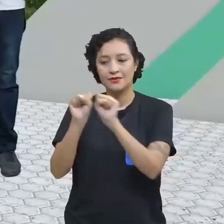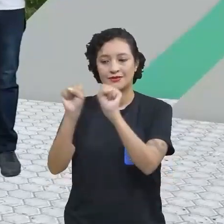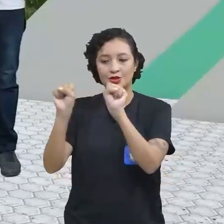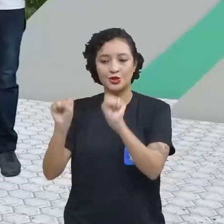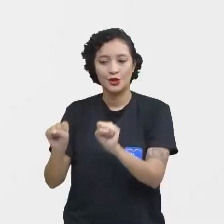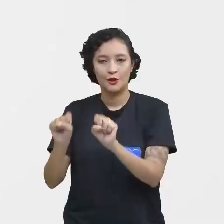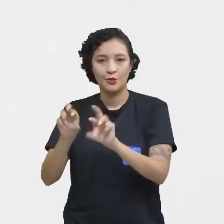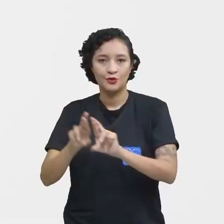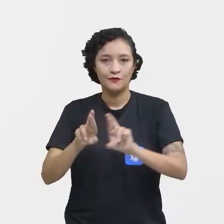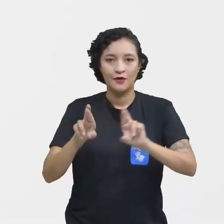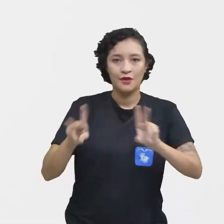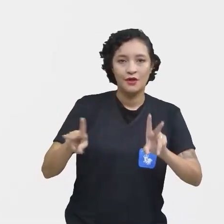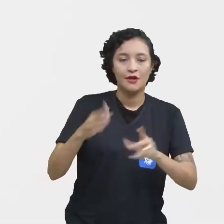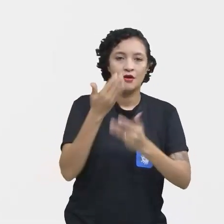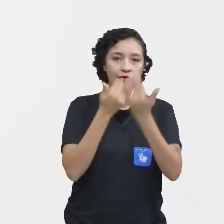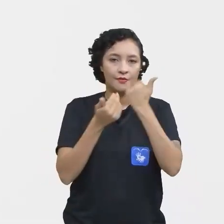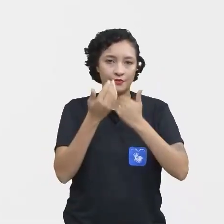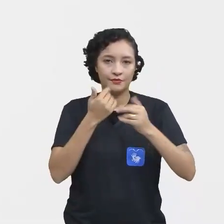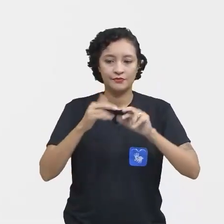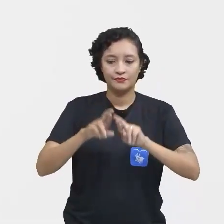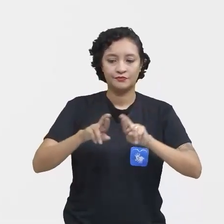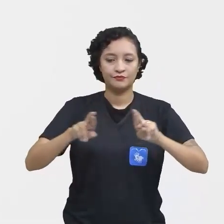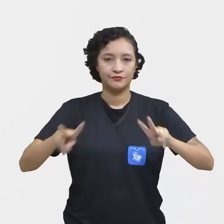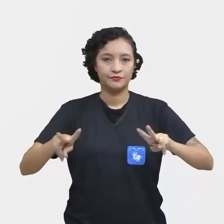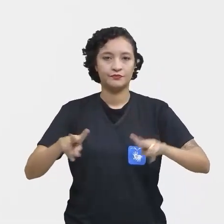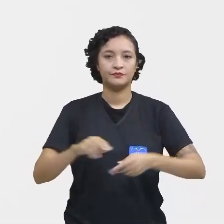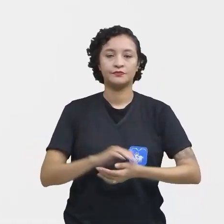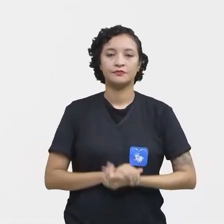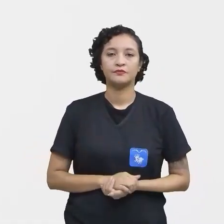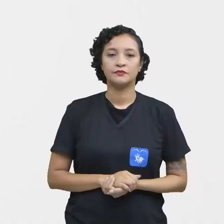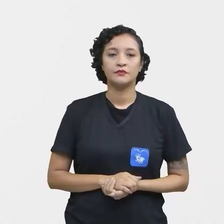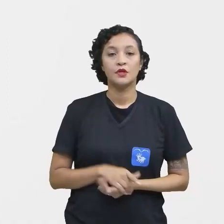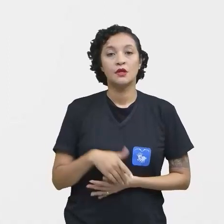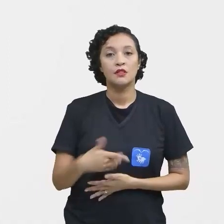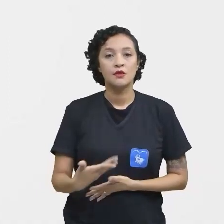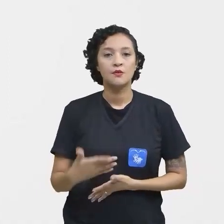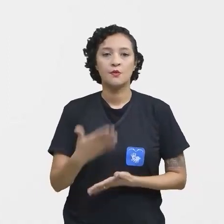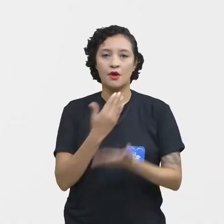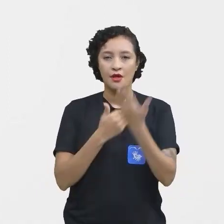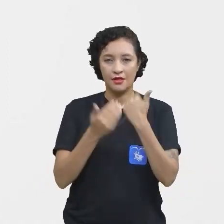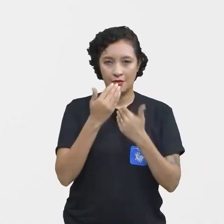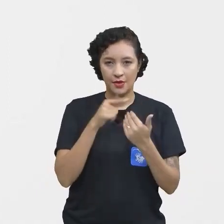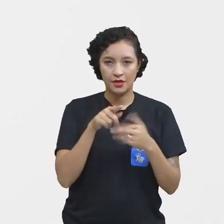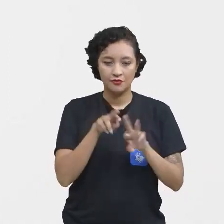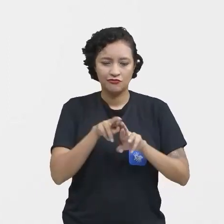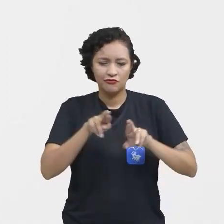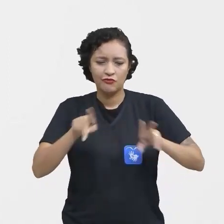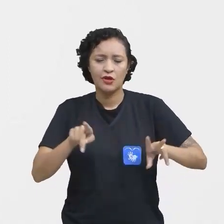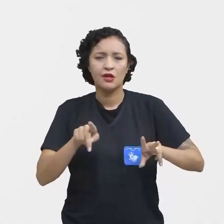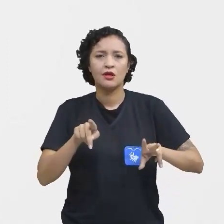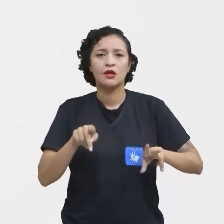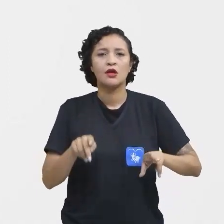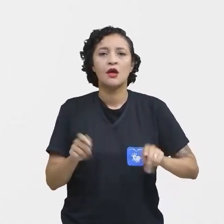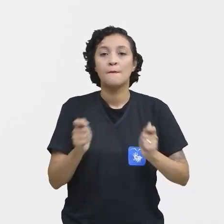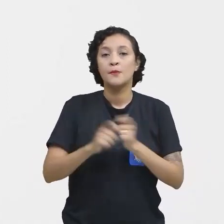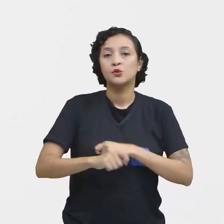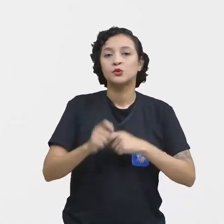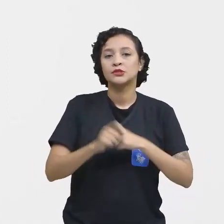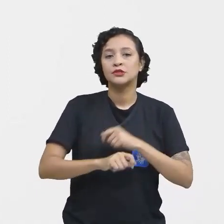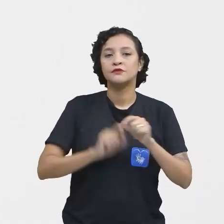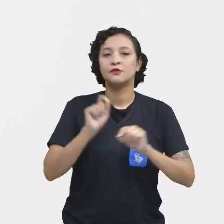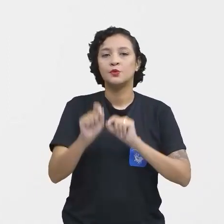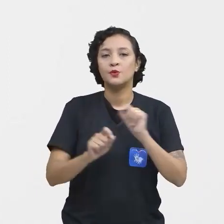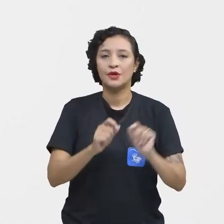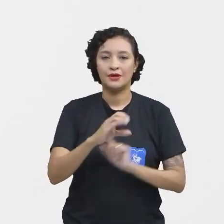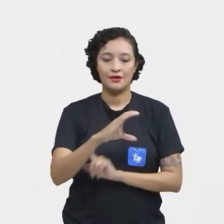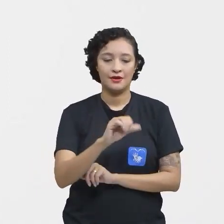diferentes. Então, essas alimentações diferentes, elas podem ser em cadeia, mas